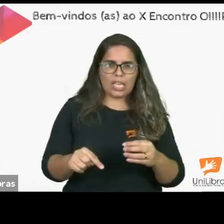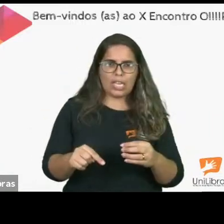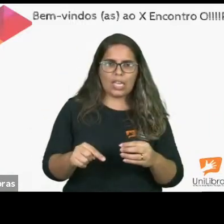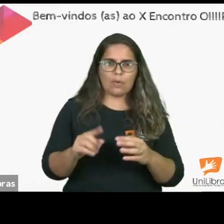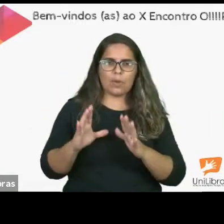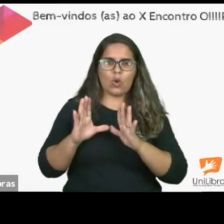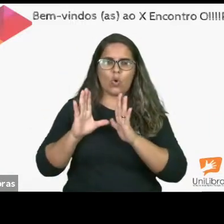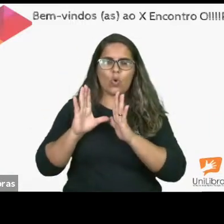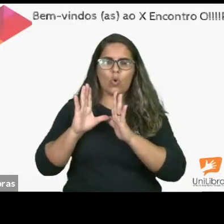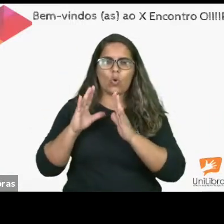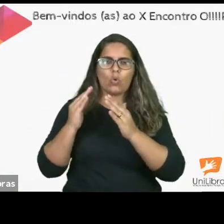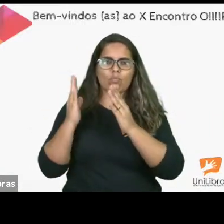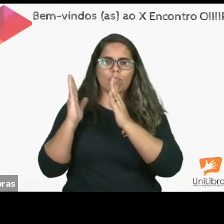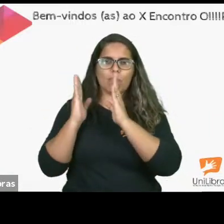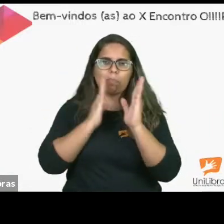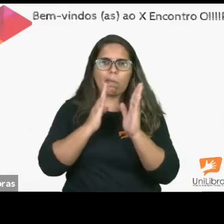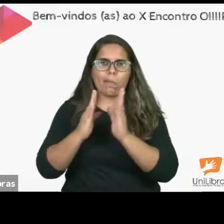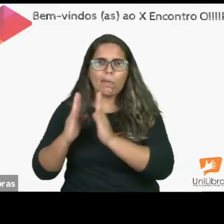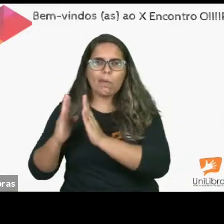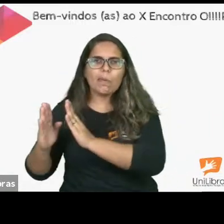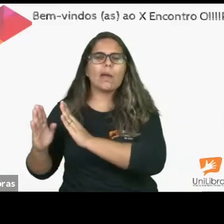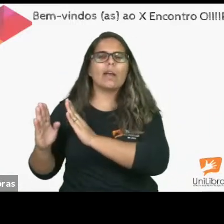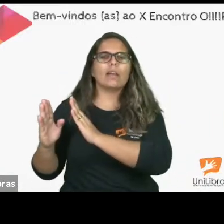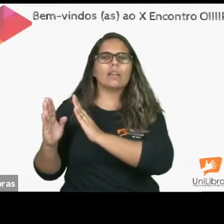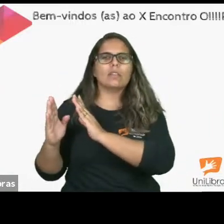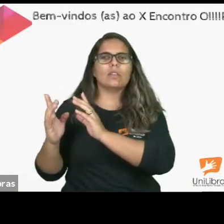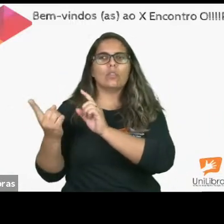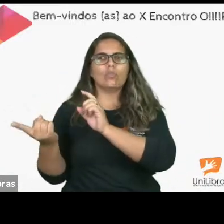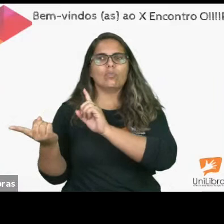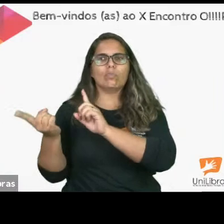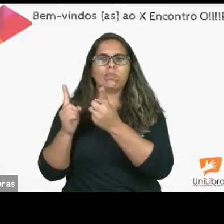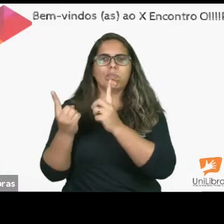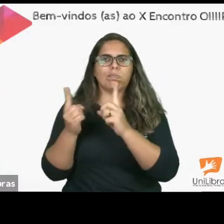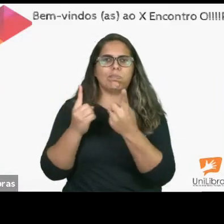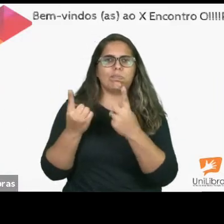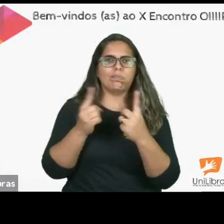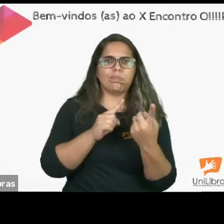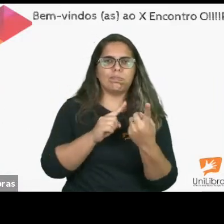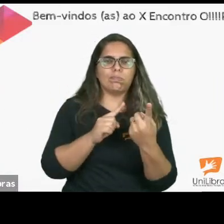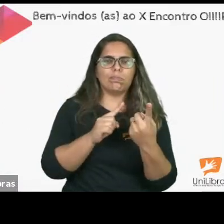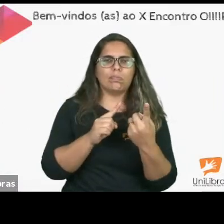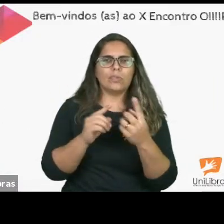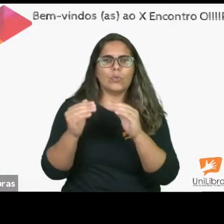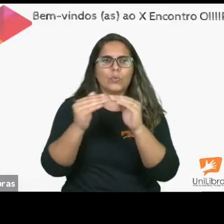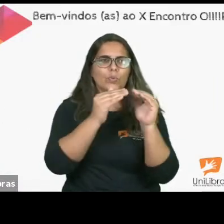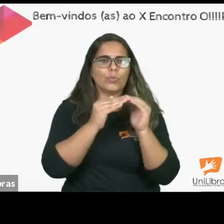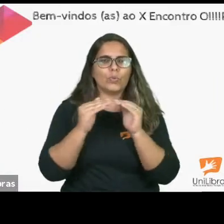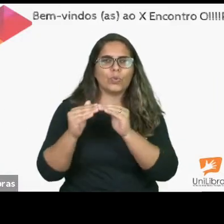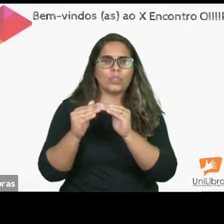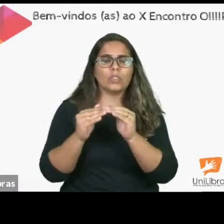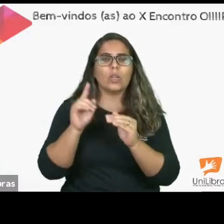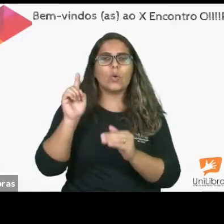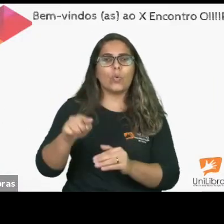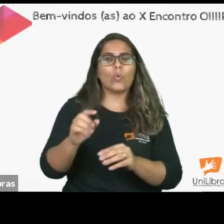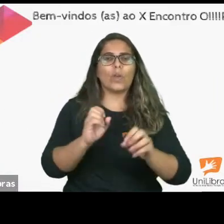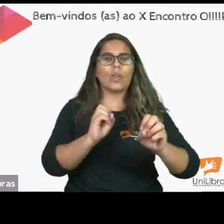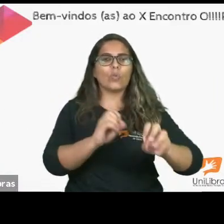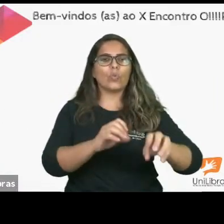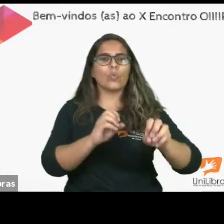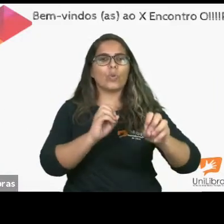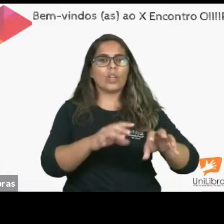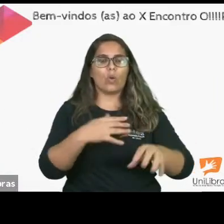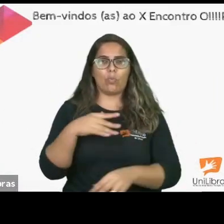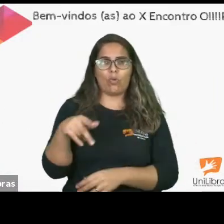coordenação de coordenação condutual, consensual, o educar, o